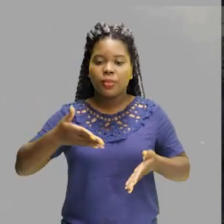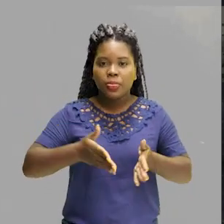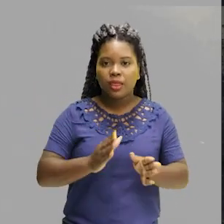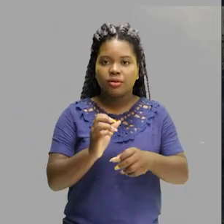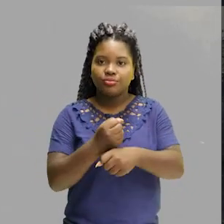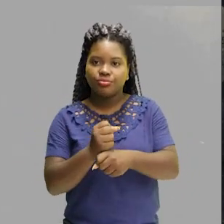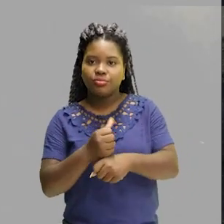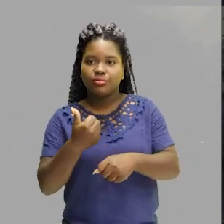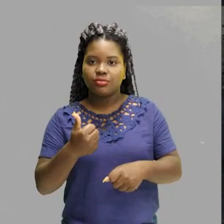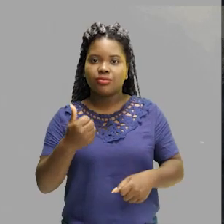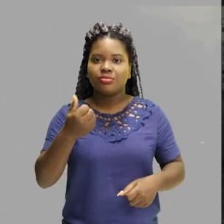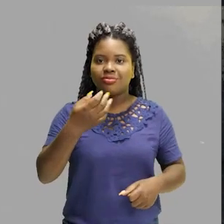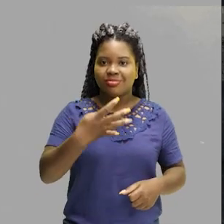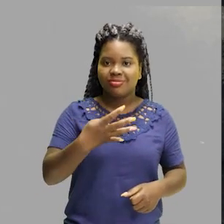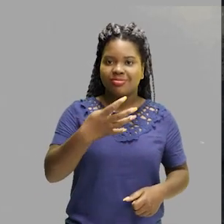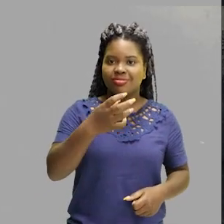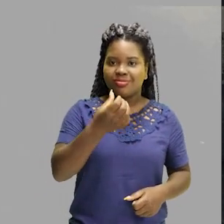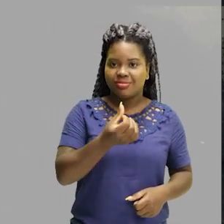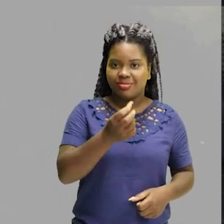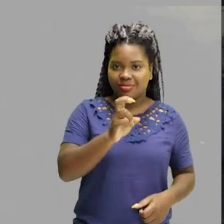1465 e morreu em